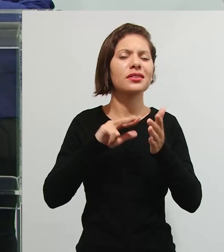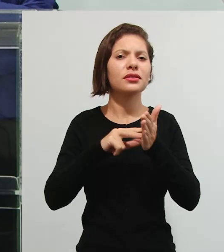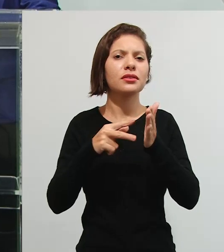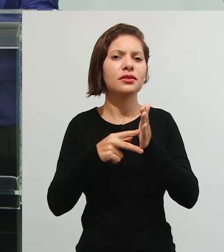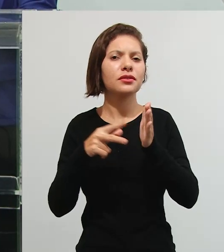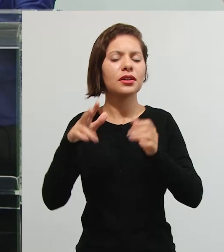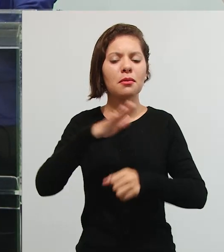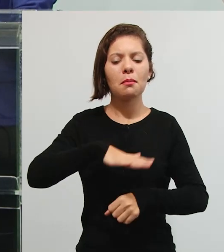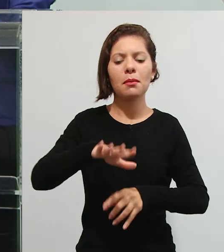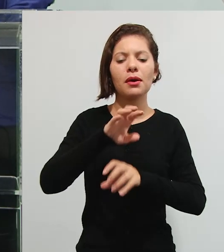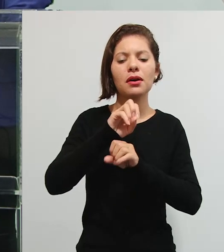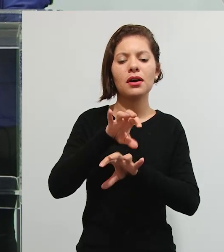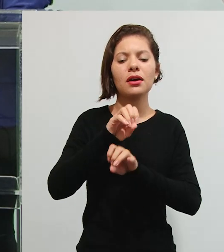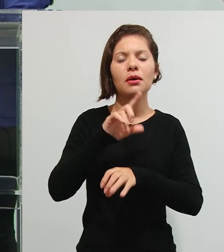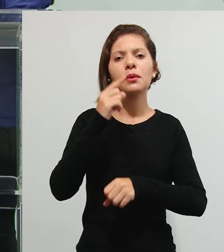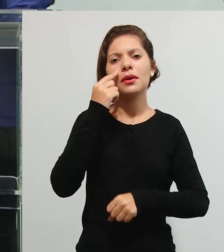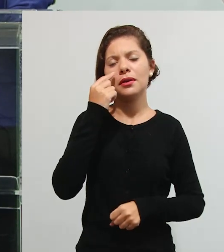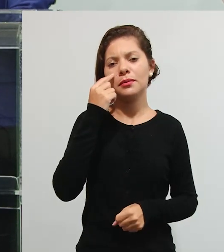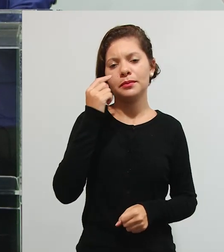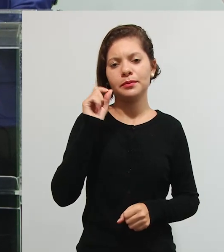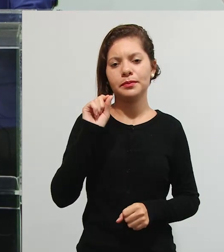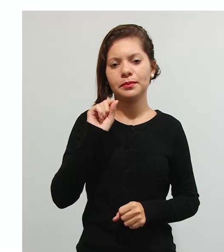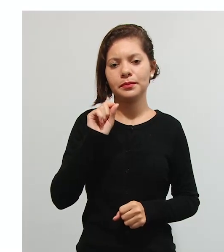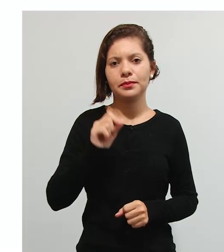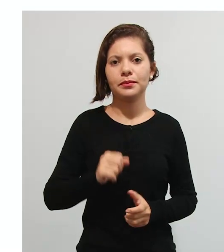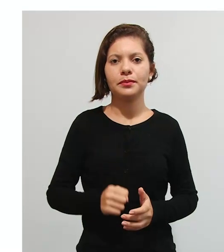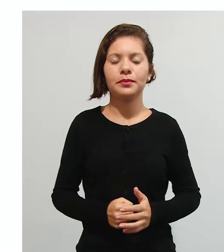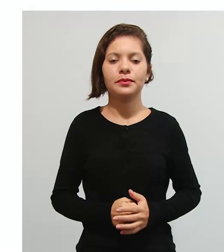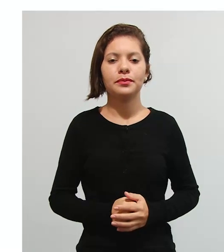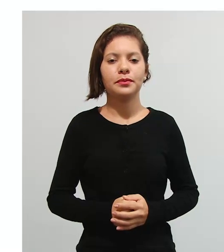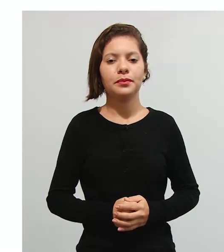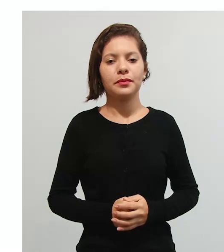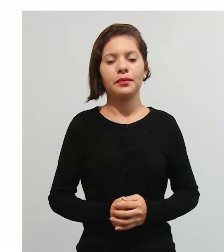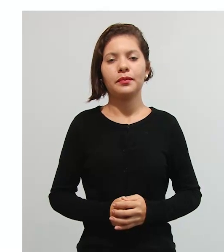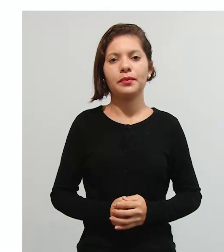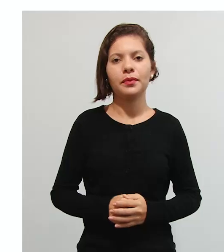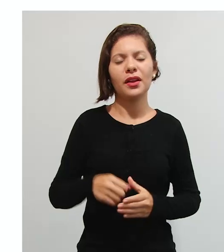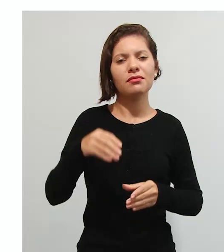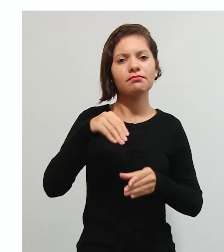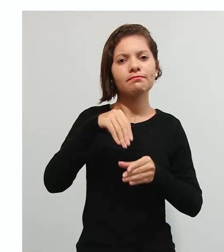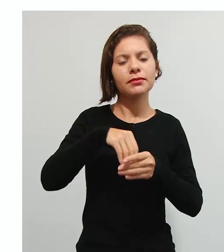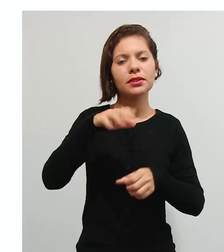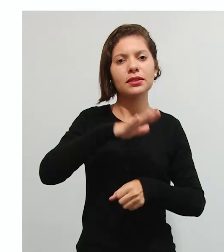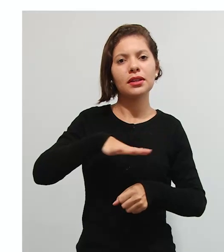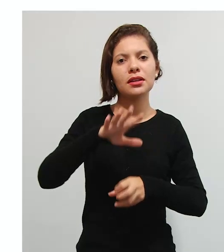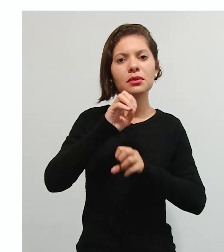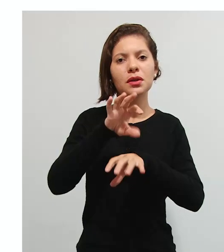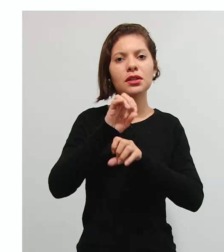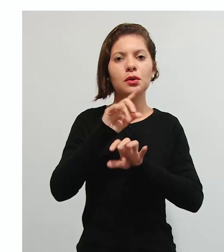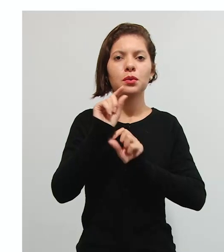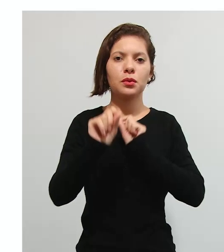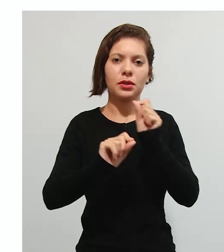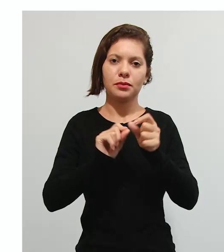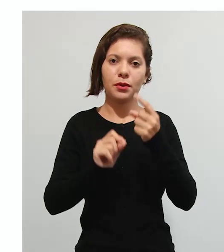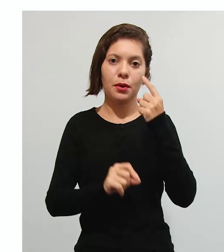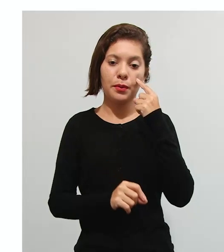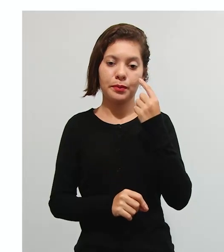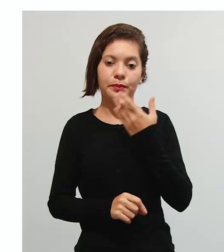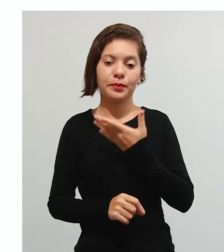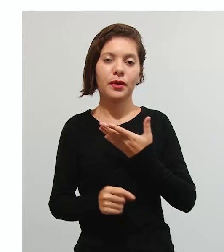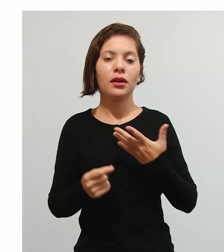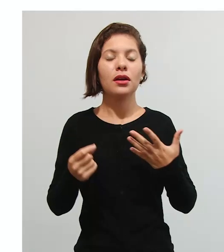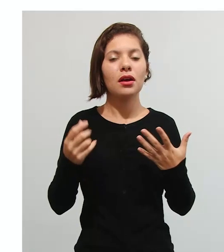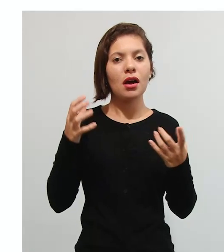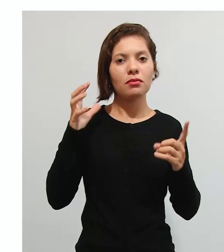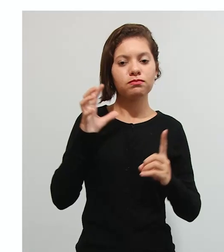a educação, o que nós podemos achar de neoliberalismo dentro da educação. Então, na educação, nós temos